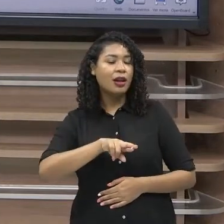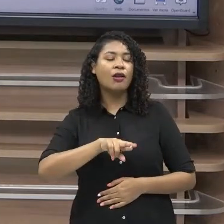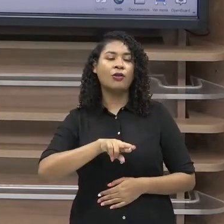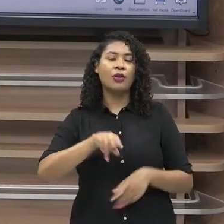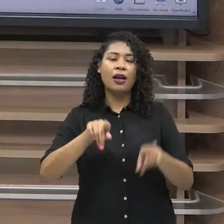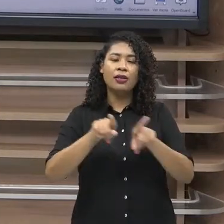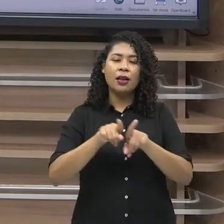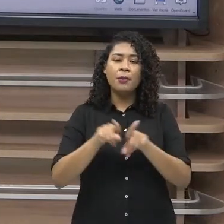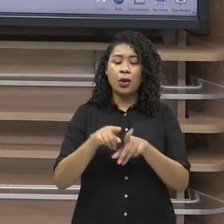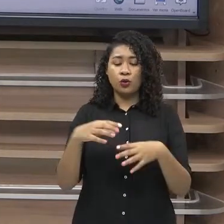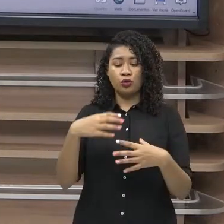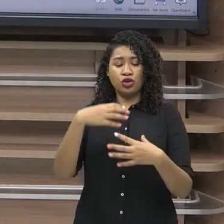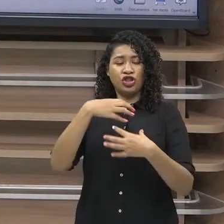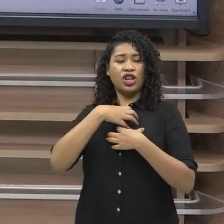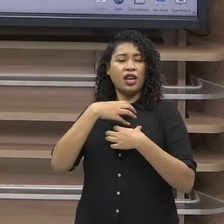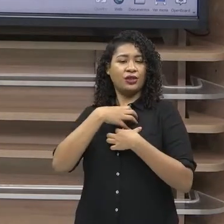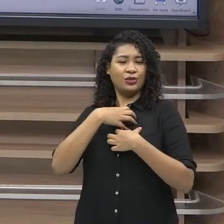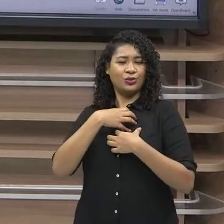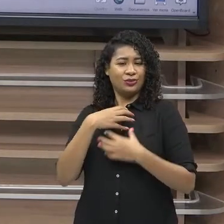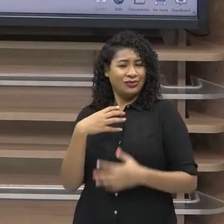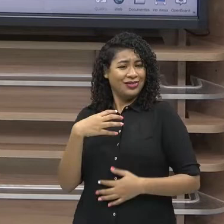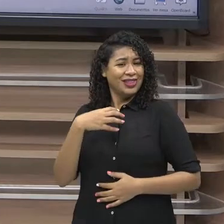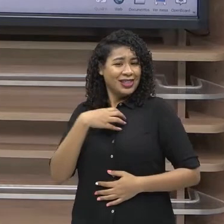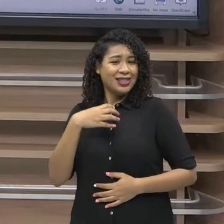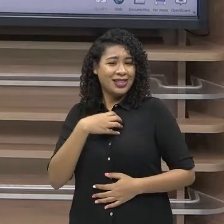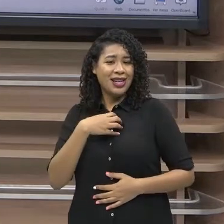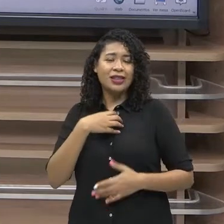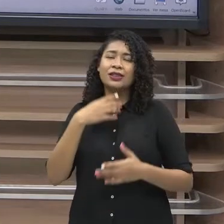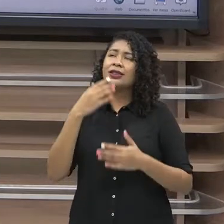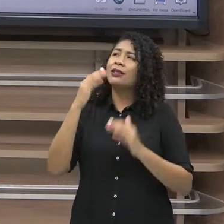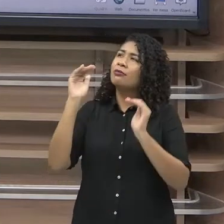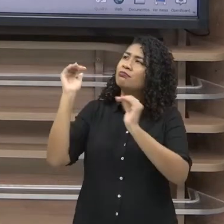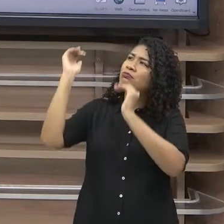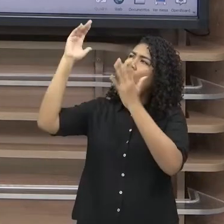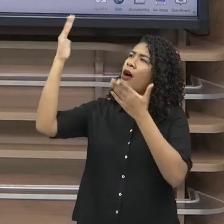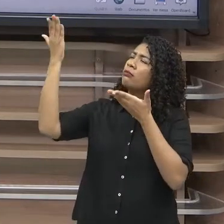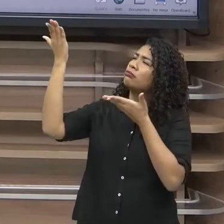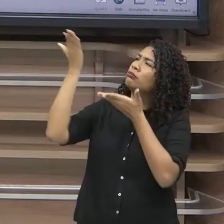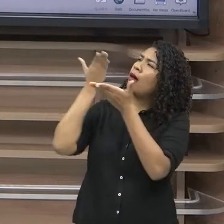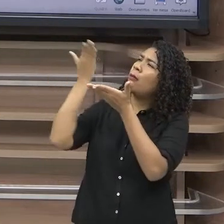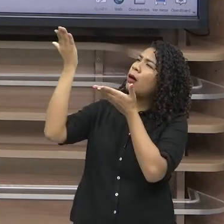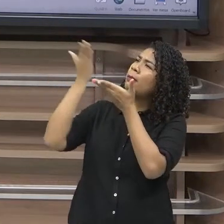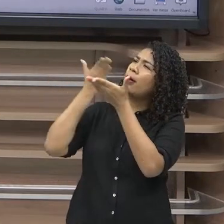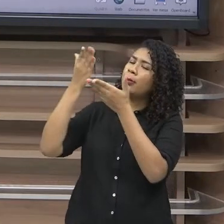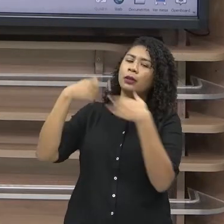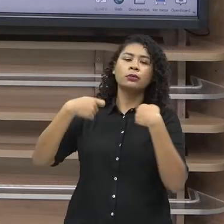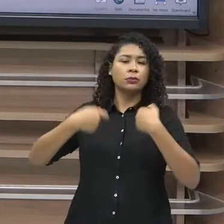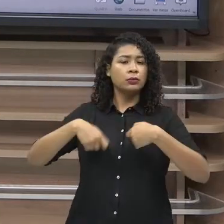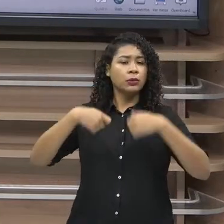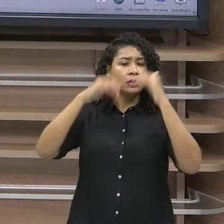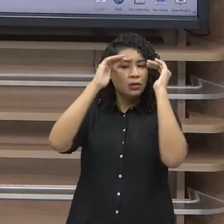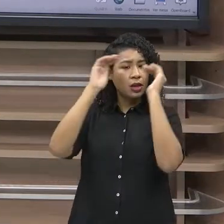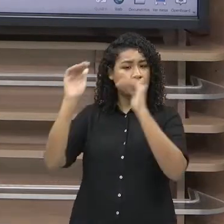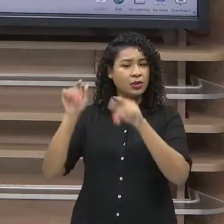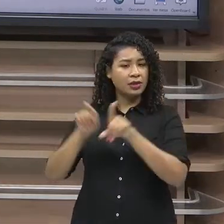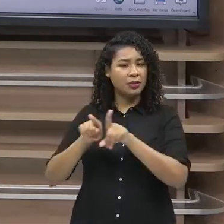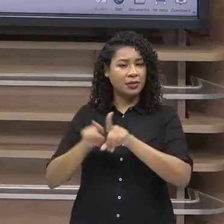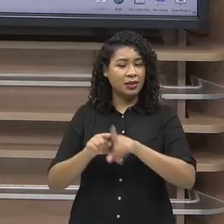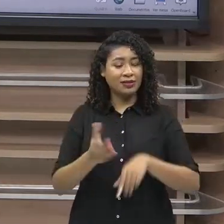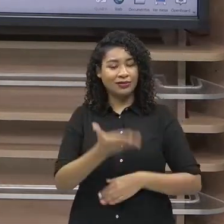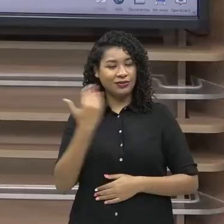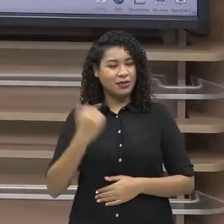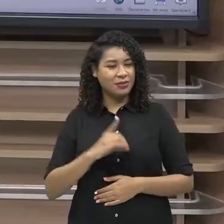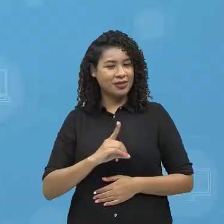jeito como esse outro ele se relaciona com a divindade, se relaciona com o transcendente. Vamos então para a nossa daily de